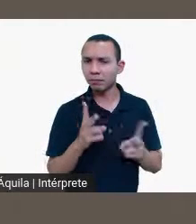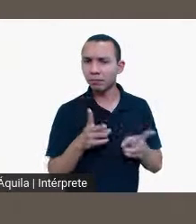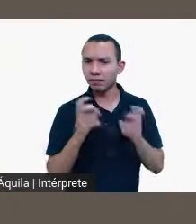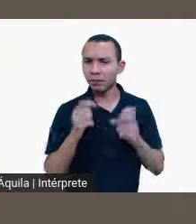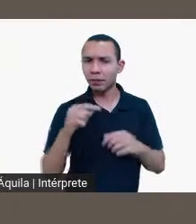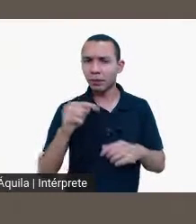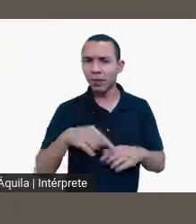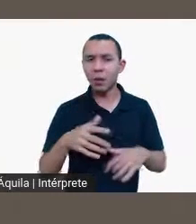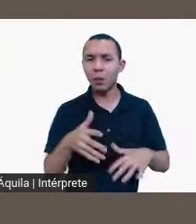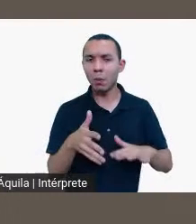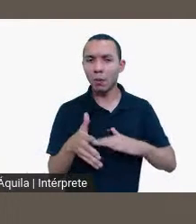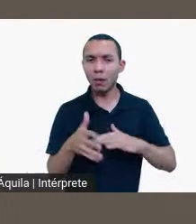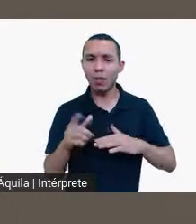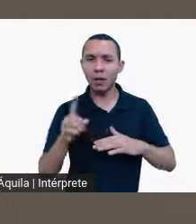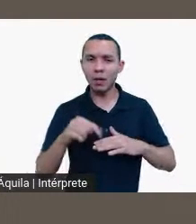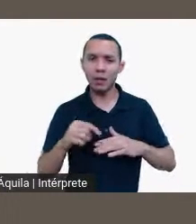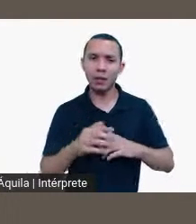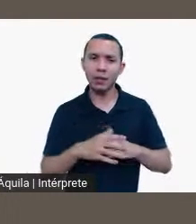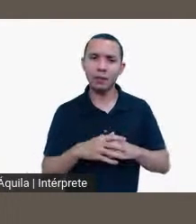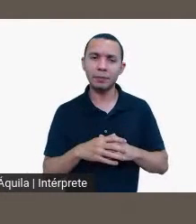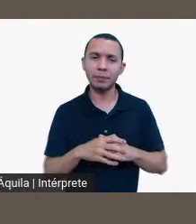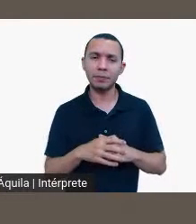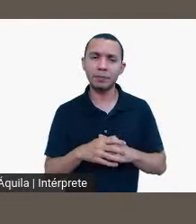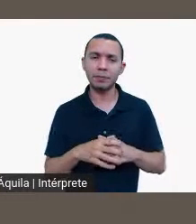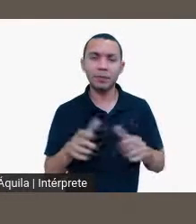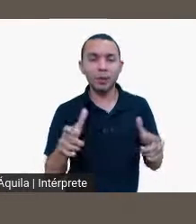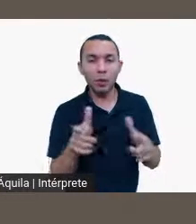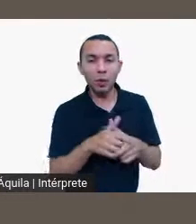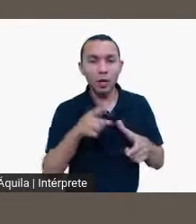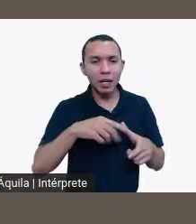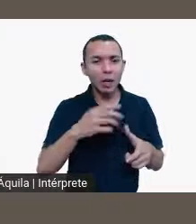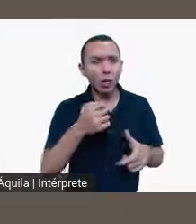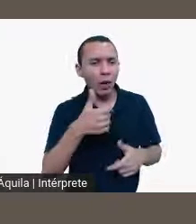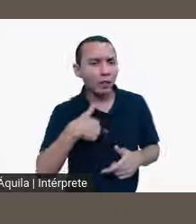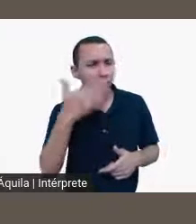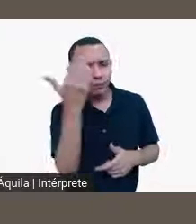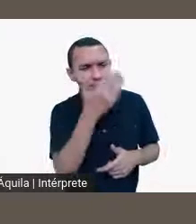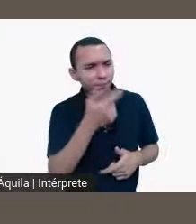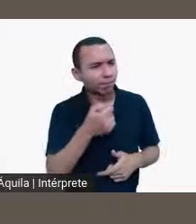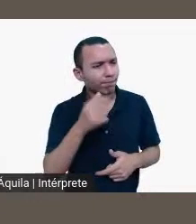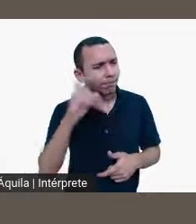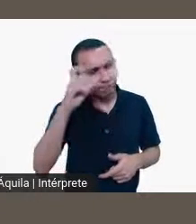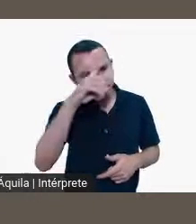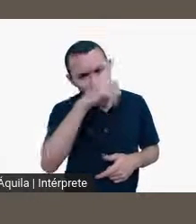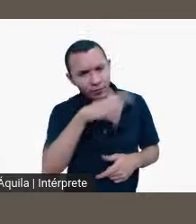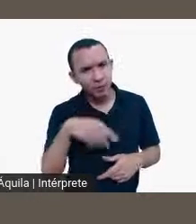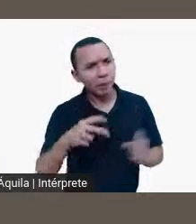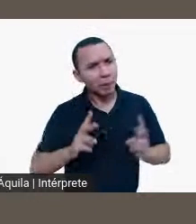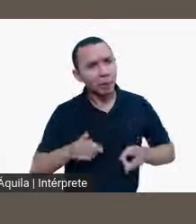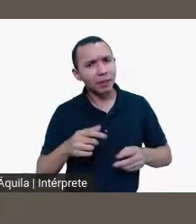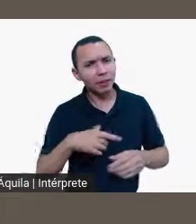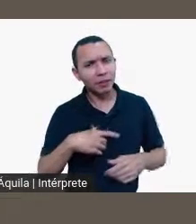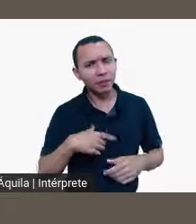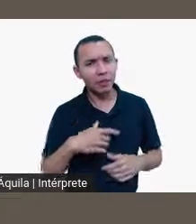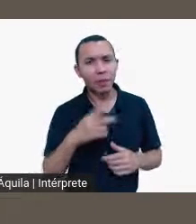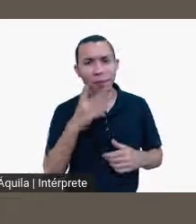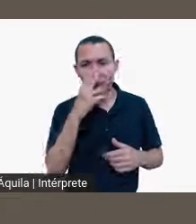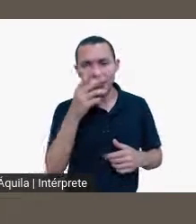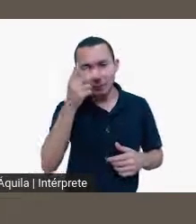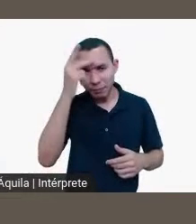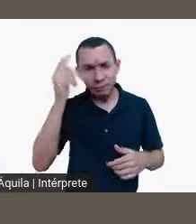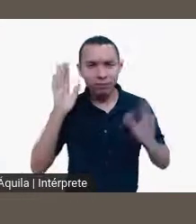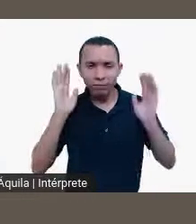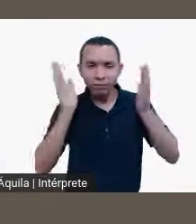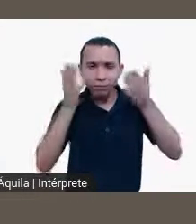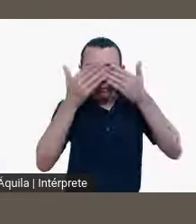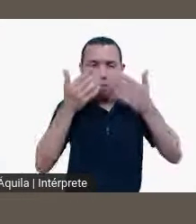ficou num lugar menor, marginal, quase invisível? O que manteve uma tal condição de cegueira, uma tal vontade de não